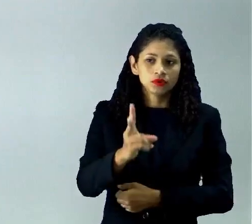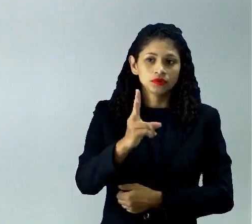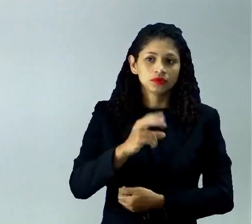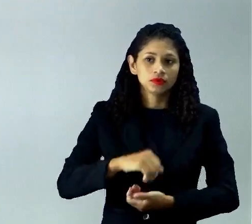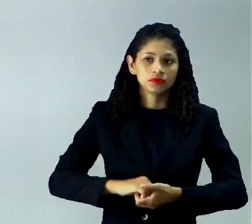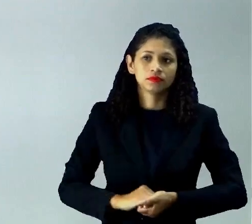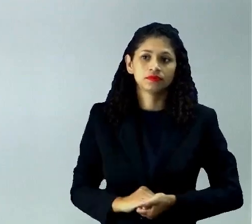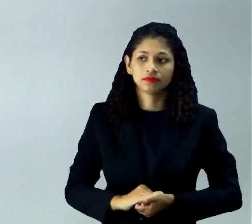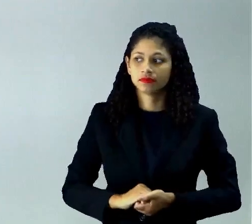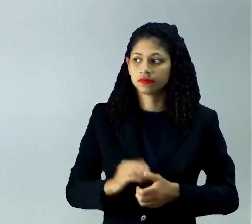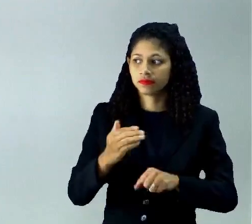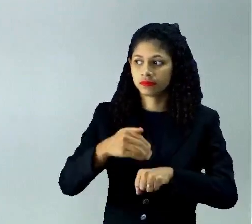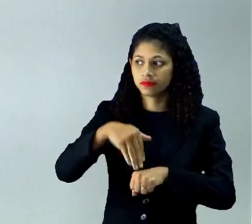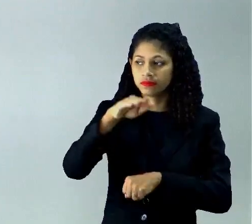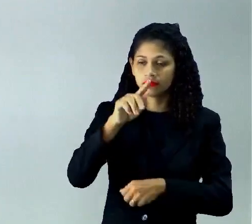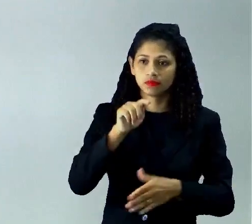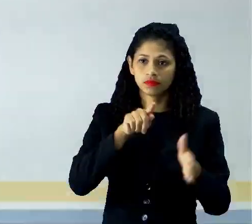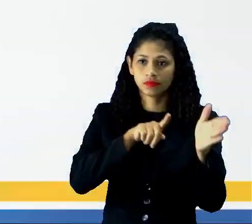Mais uma questão.